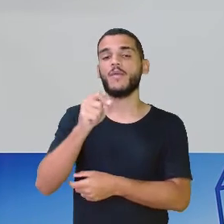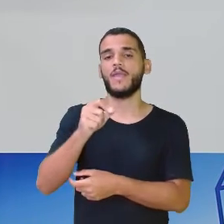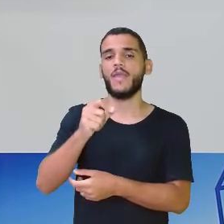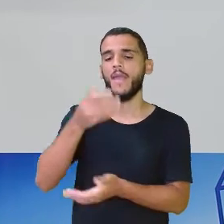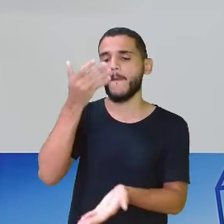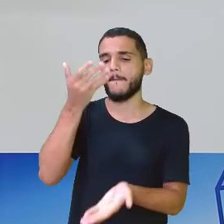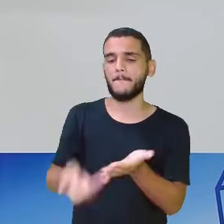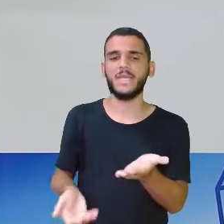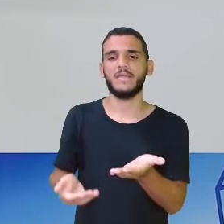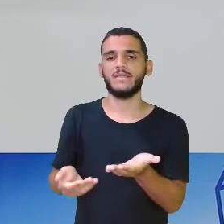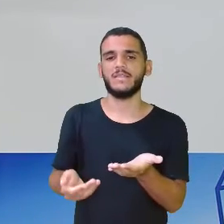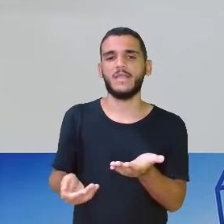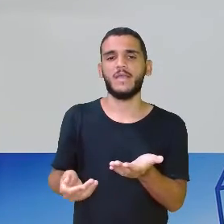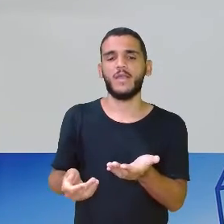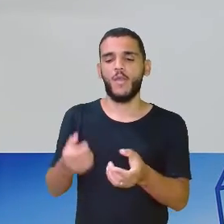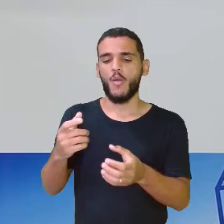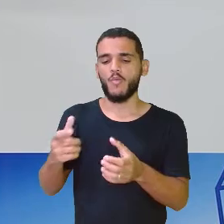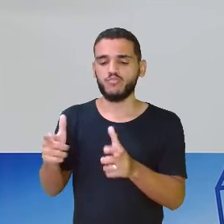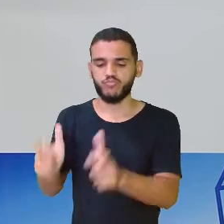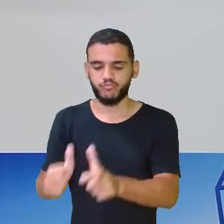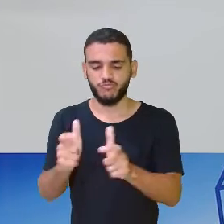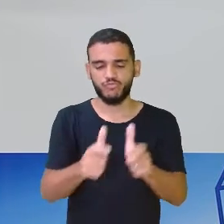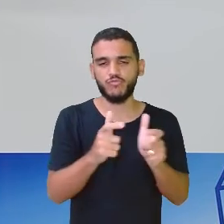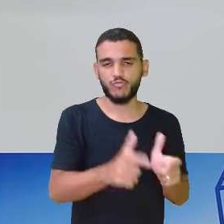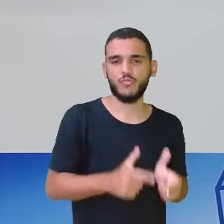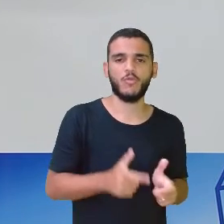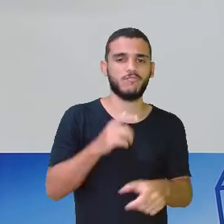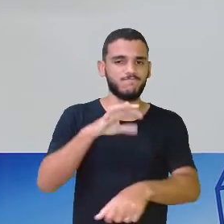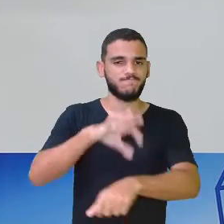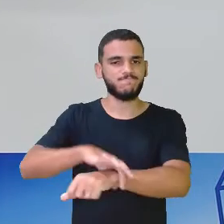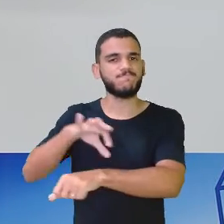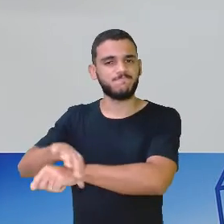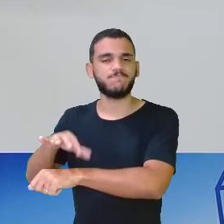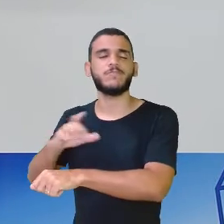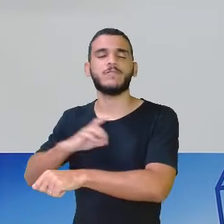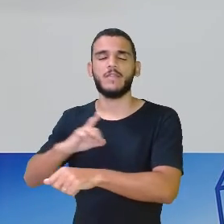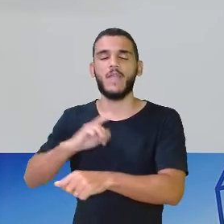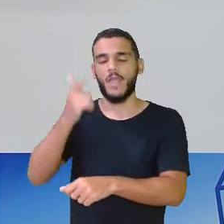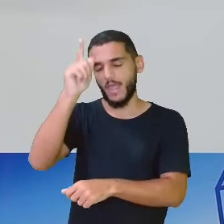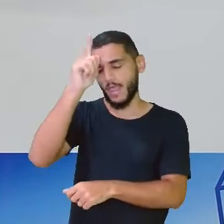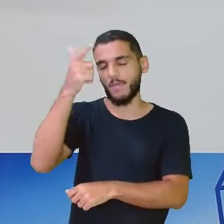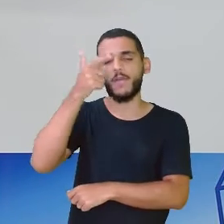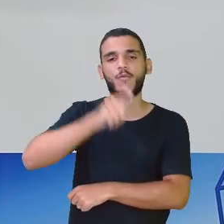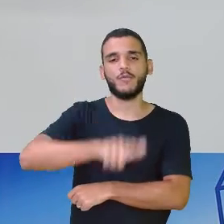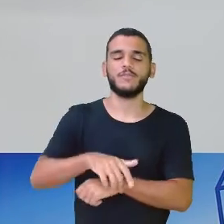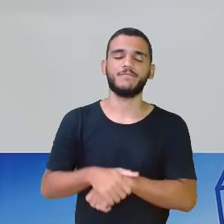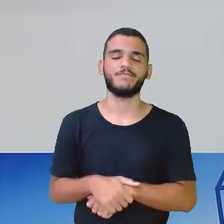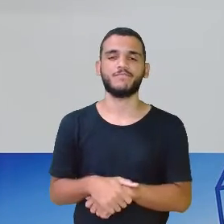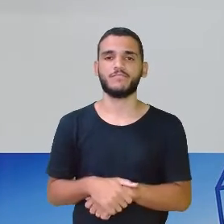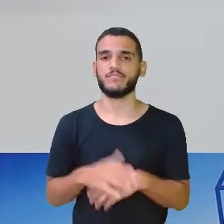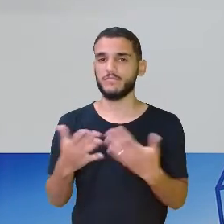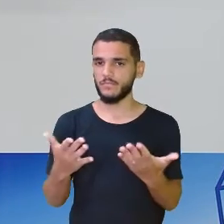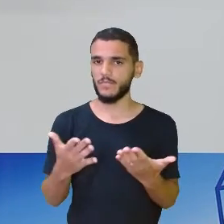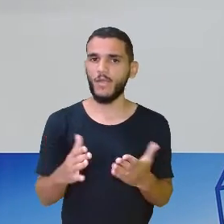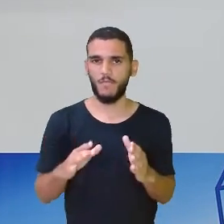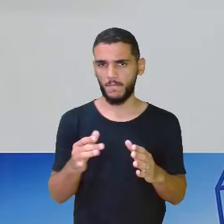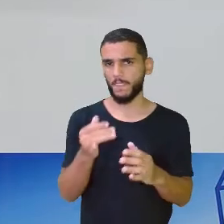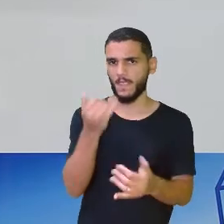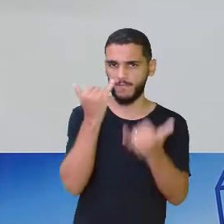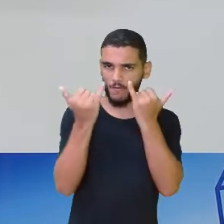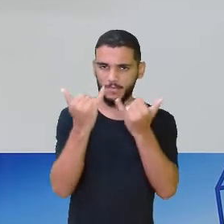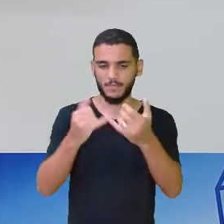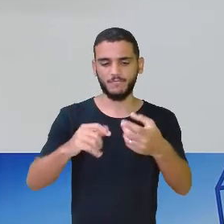perda de grande parte das colônias que a Alemanha tinha conquistado. Então, junta aí, destruição causada pela